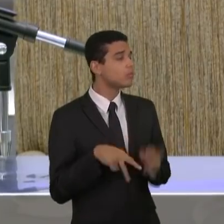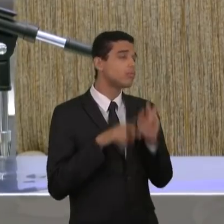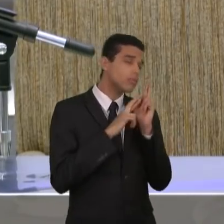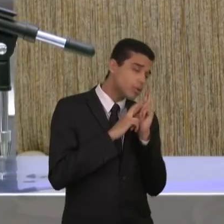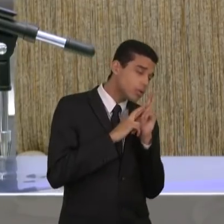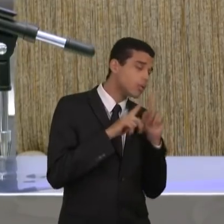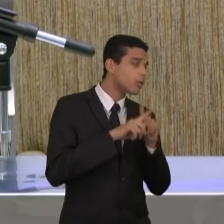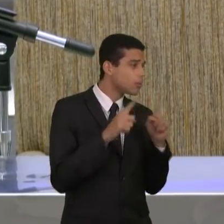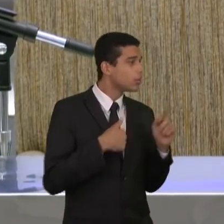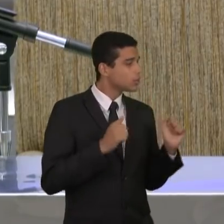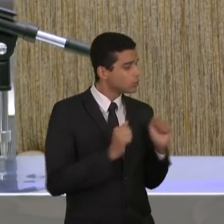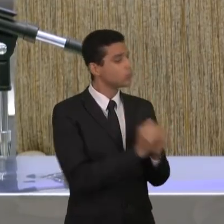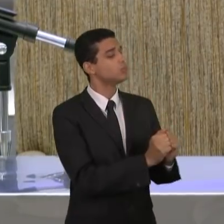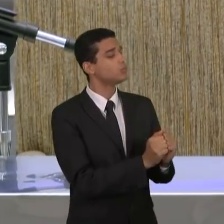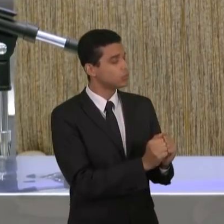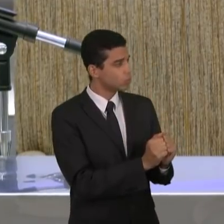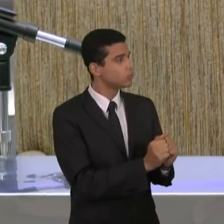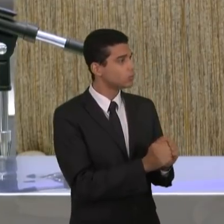deitado